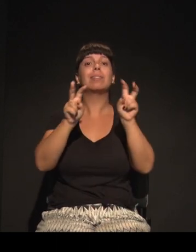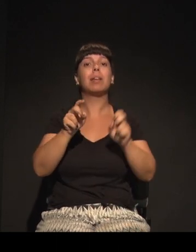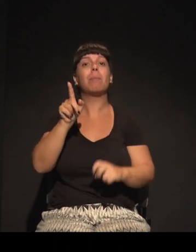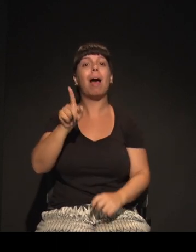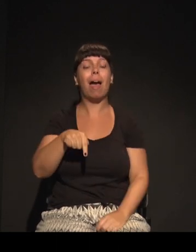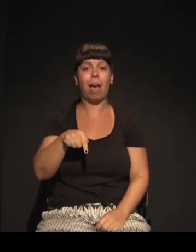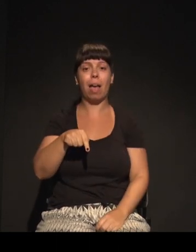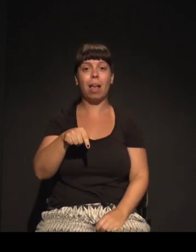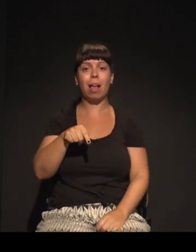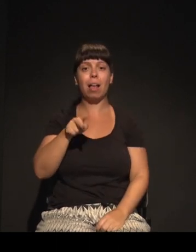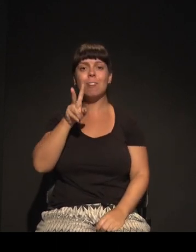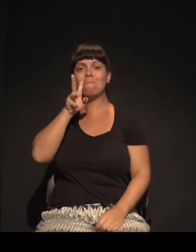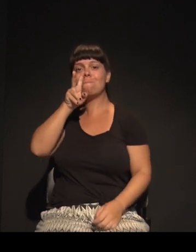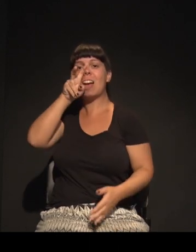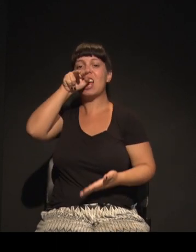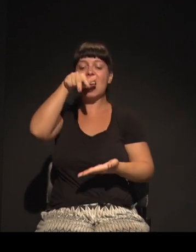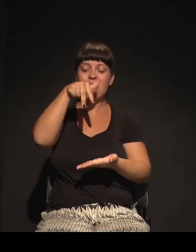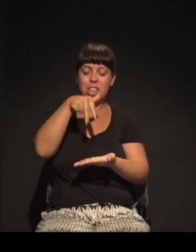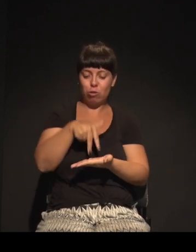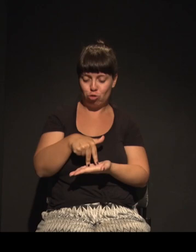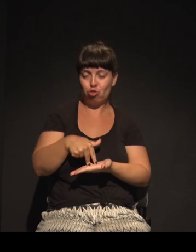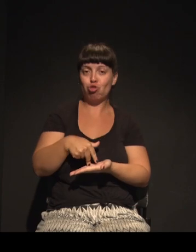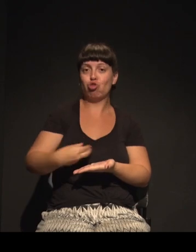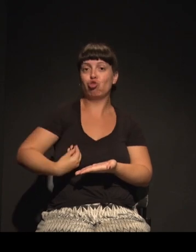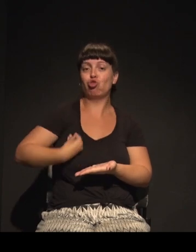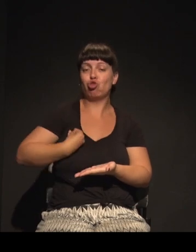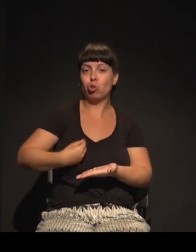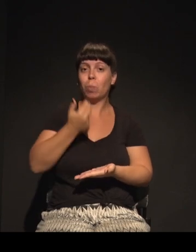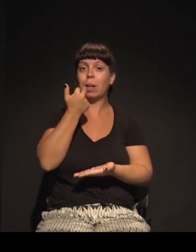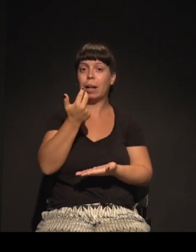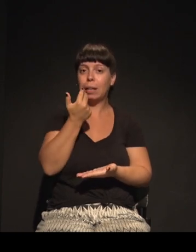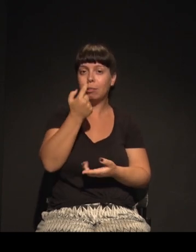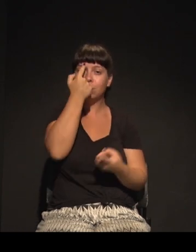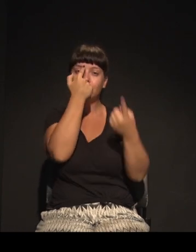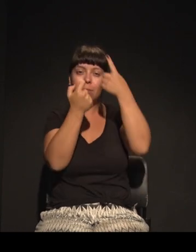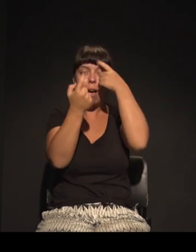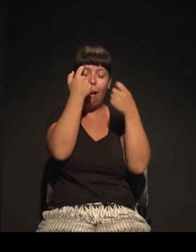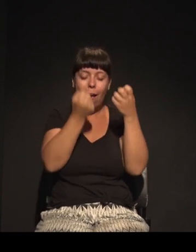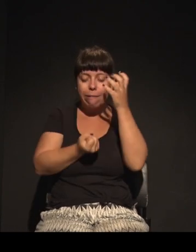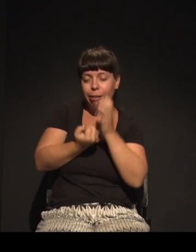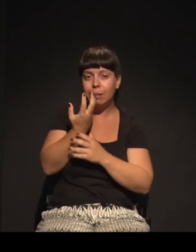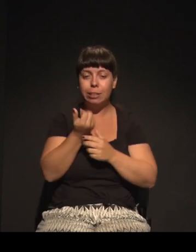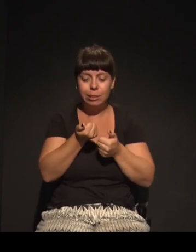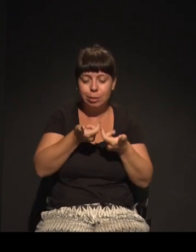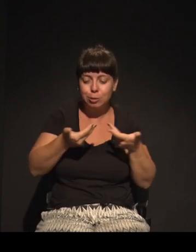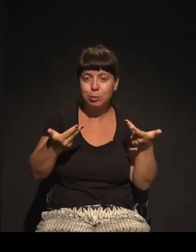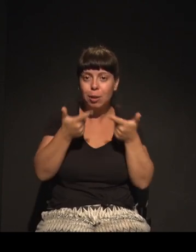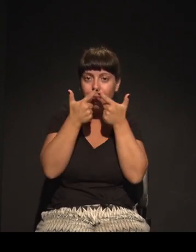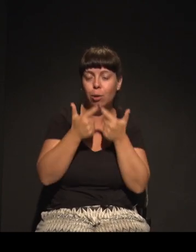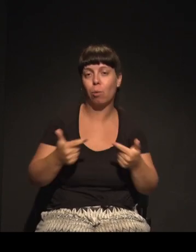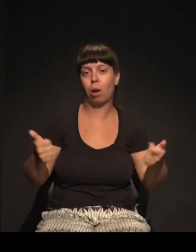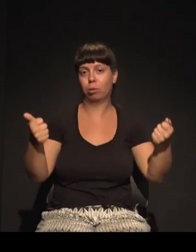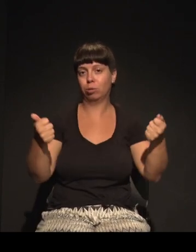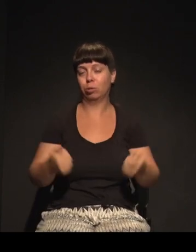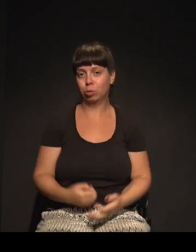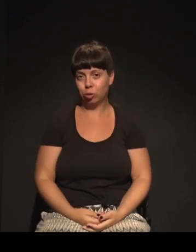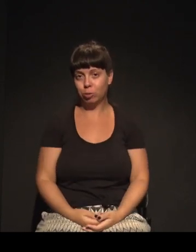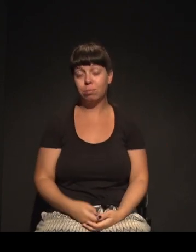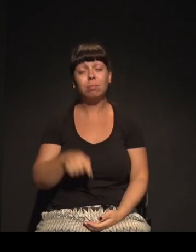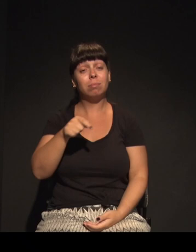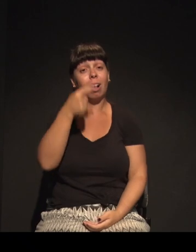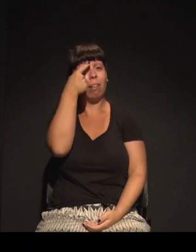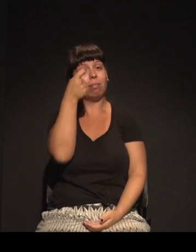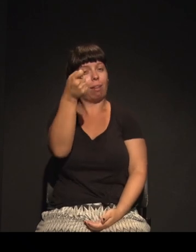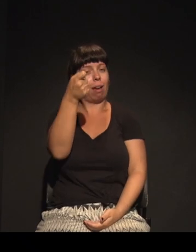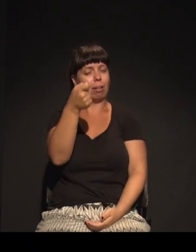existindo pela língua recriando em linguagens ea ideia dessa dessa primeira